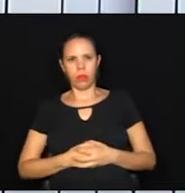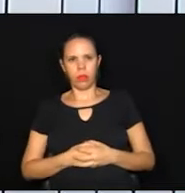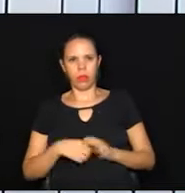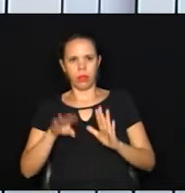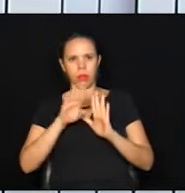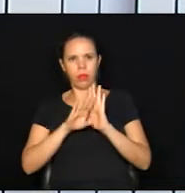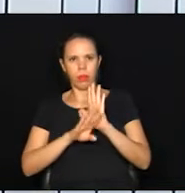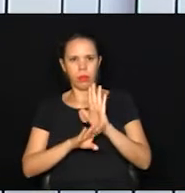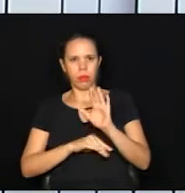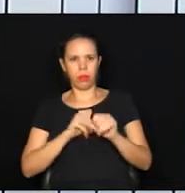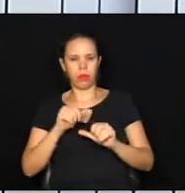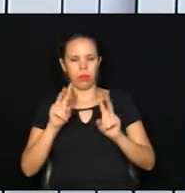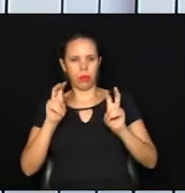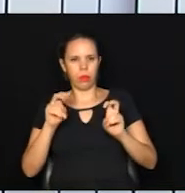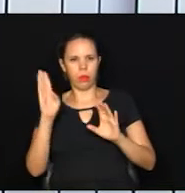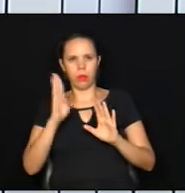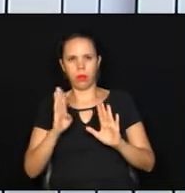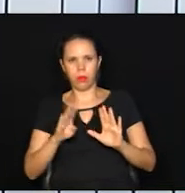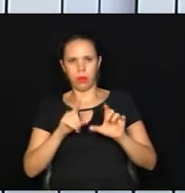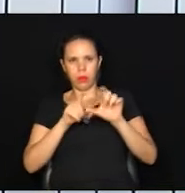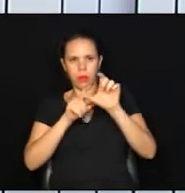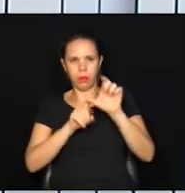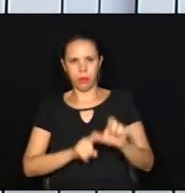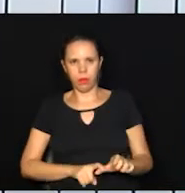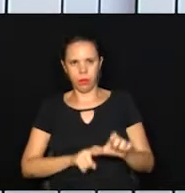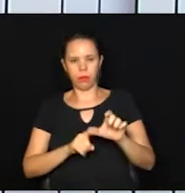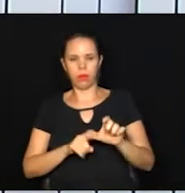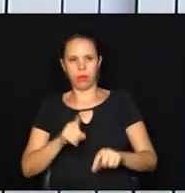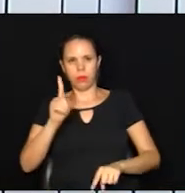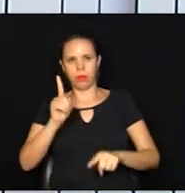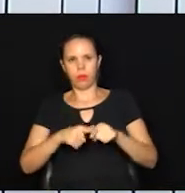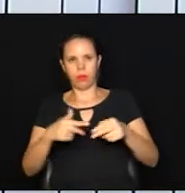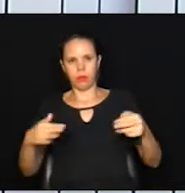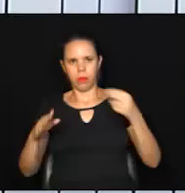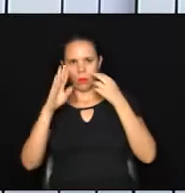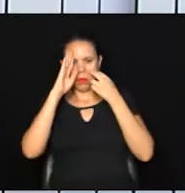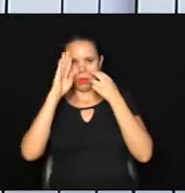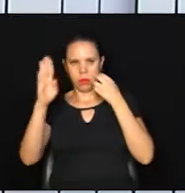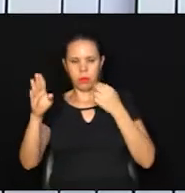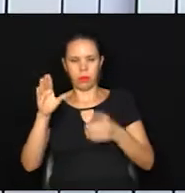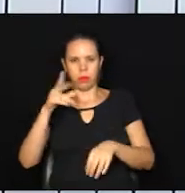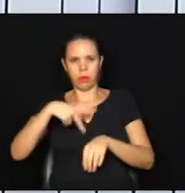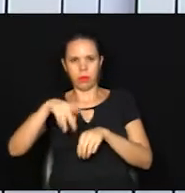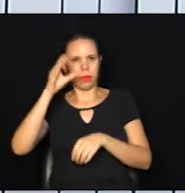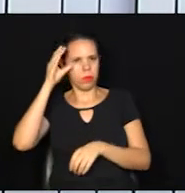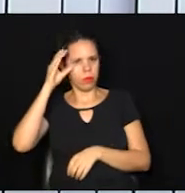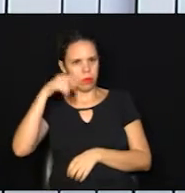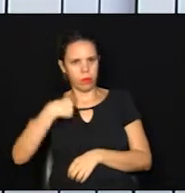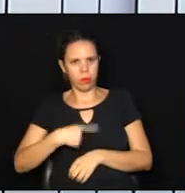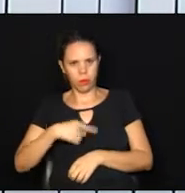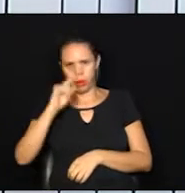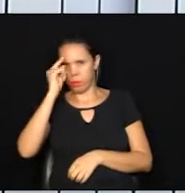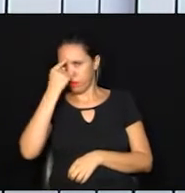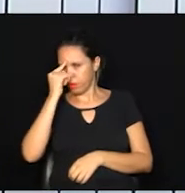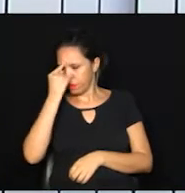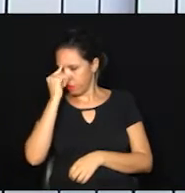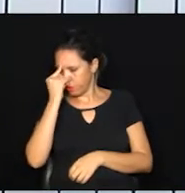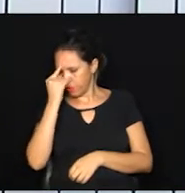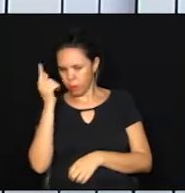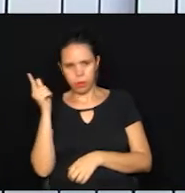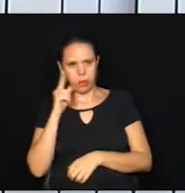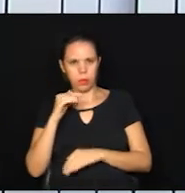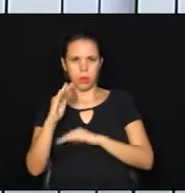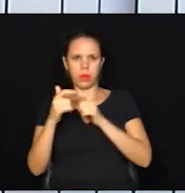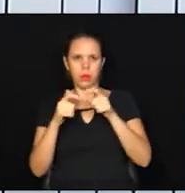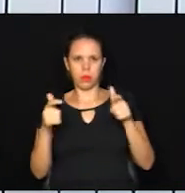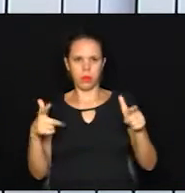programa. Agora, o Brasil ele depende de insumos, principalmente da China e da Índia, para conseguir